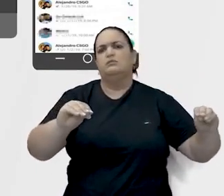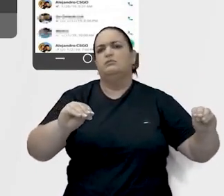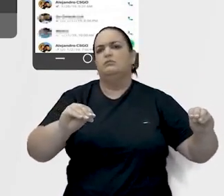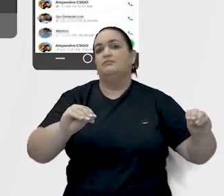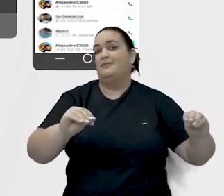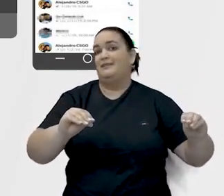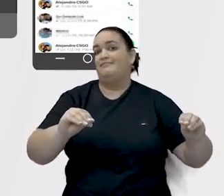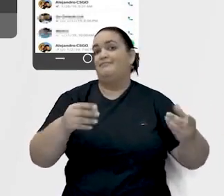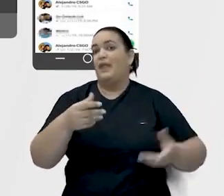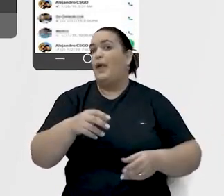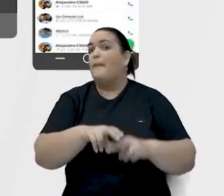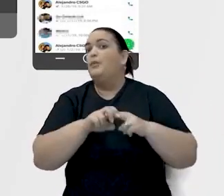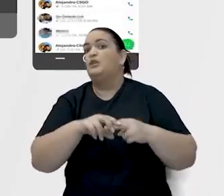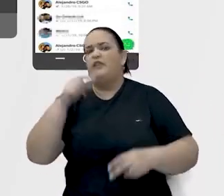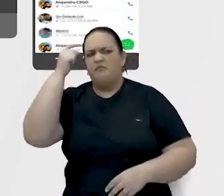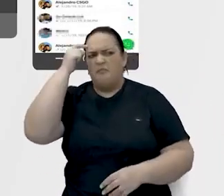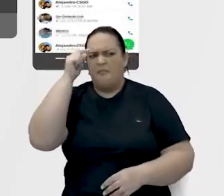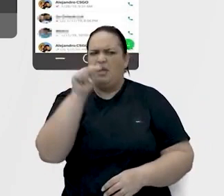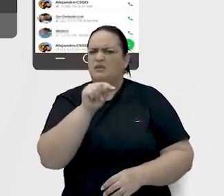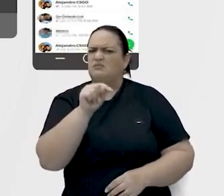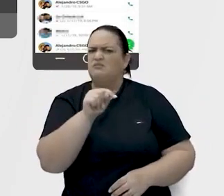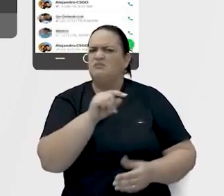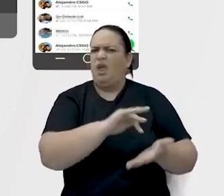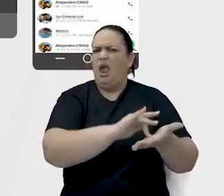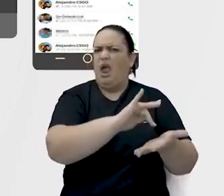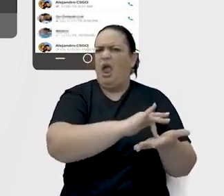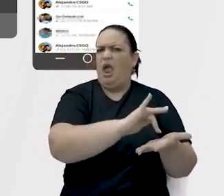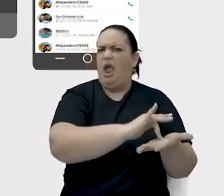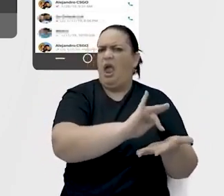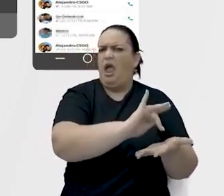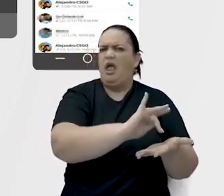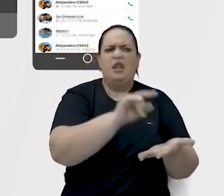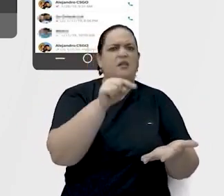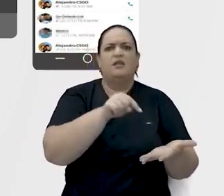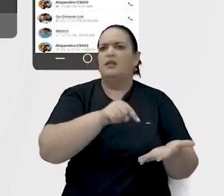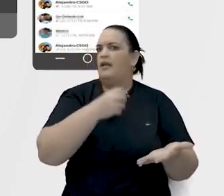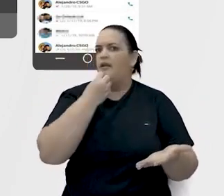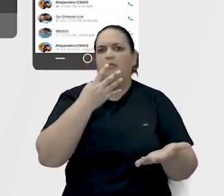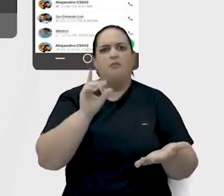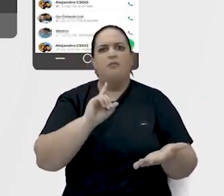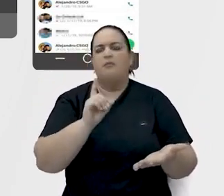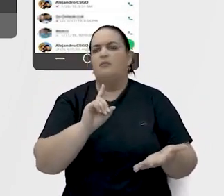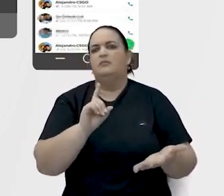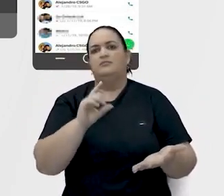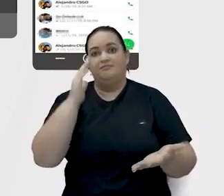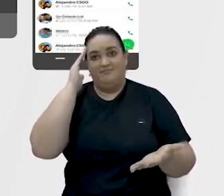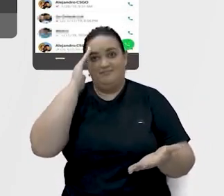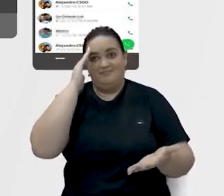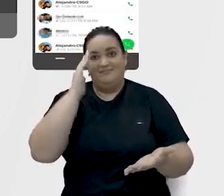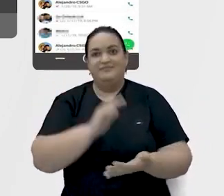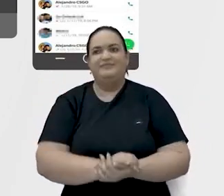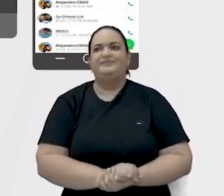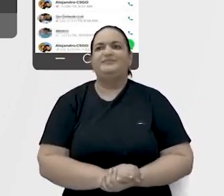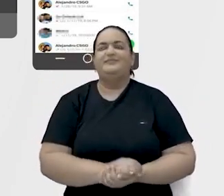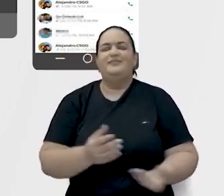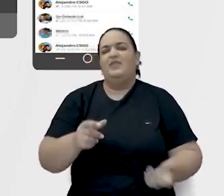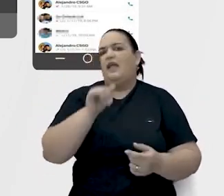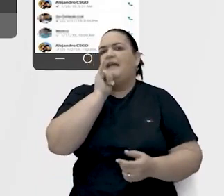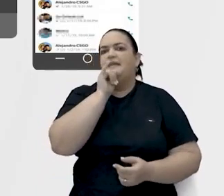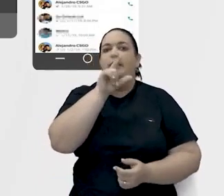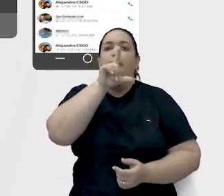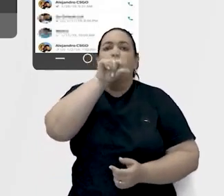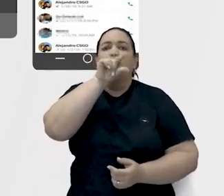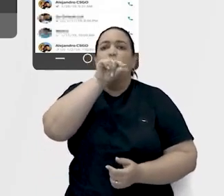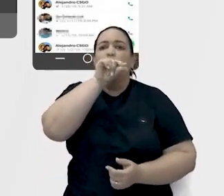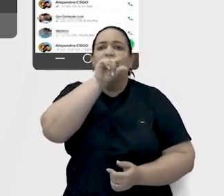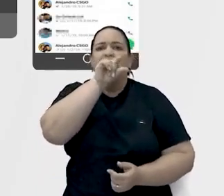algo em especial, de forma negativa, claro, está sendo utilizado. No caso do Twitter, o